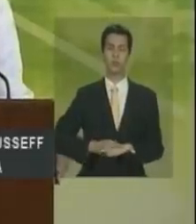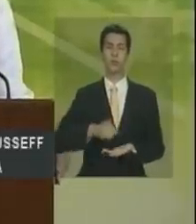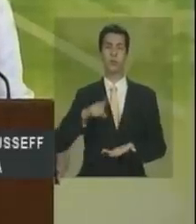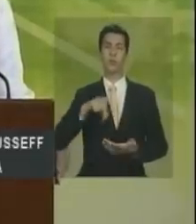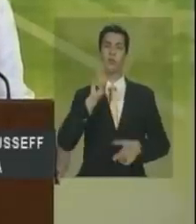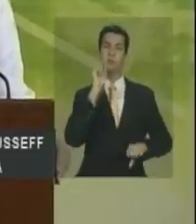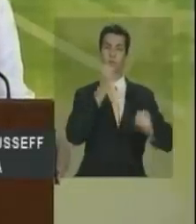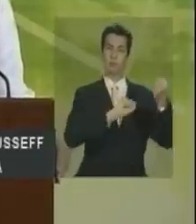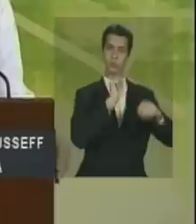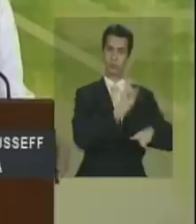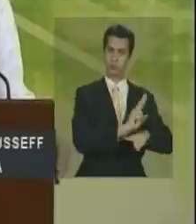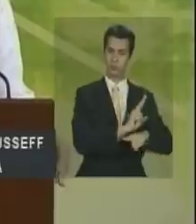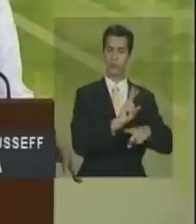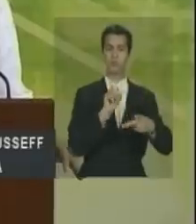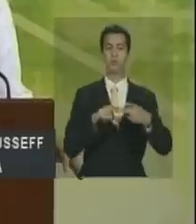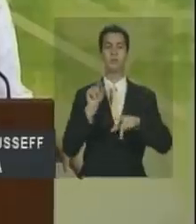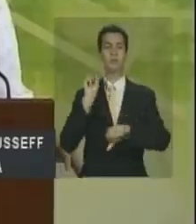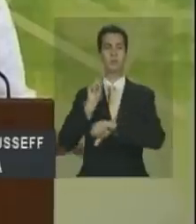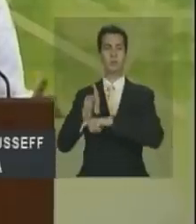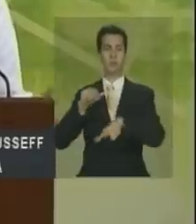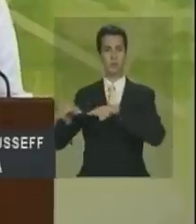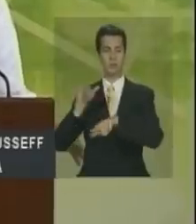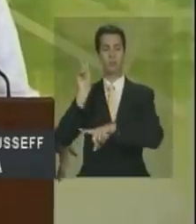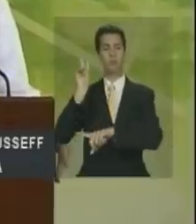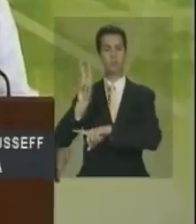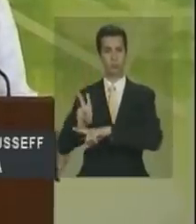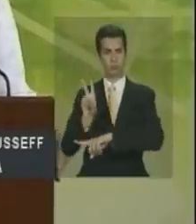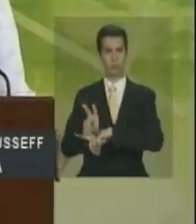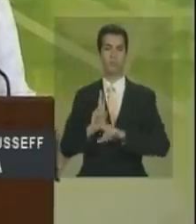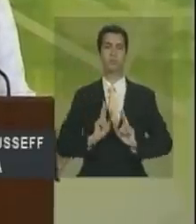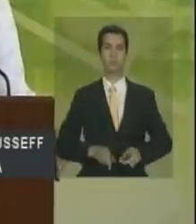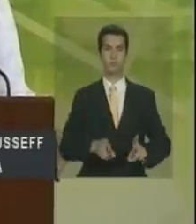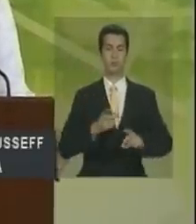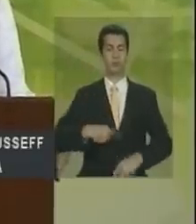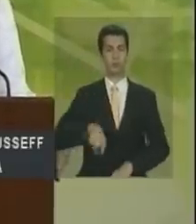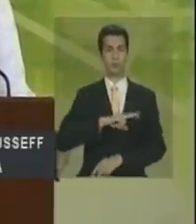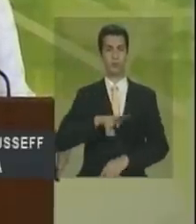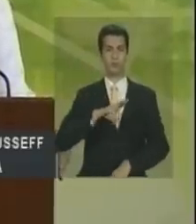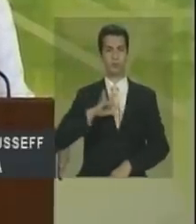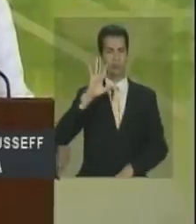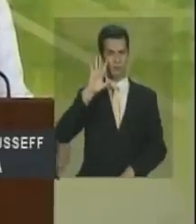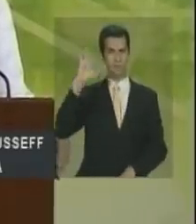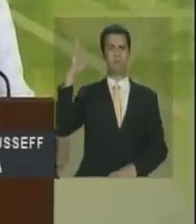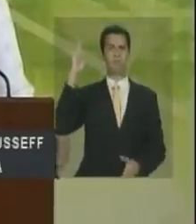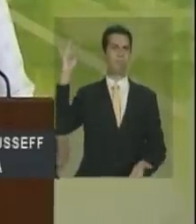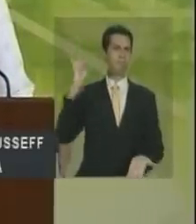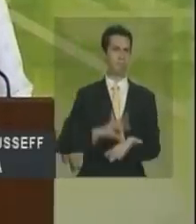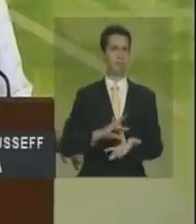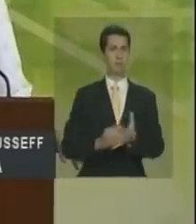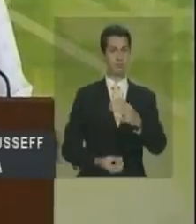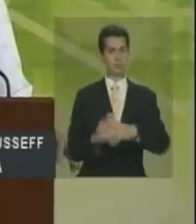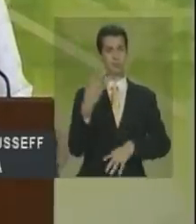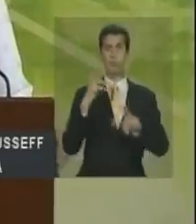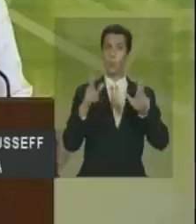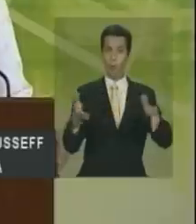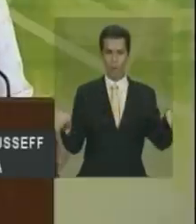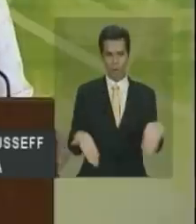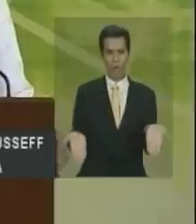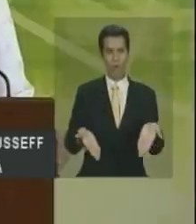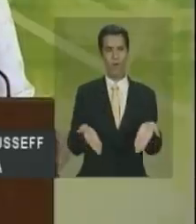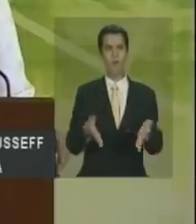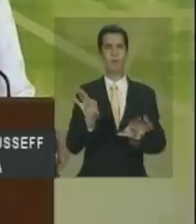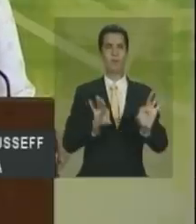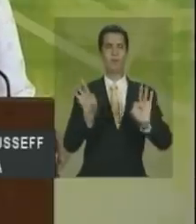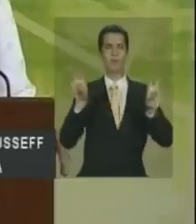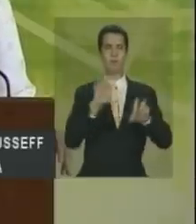proteção da indústria e do emprego vai se dar sempre com medidas e atitudes concretas, como essas do Plano Brasil